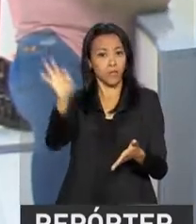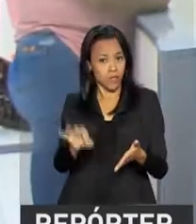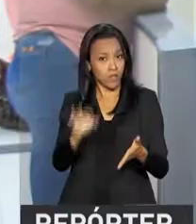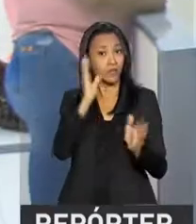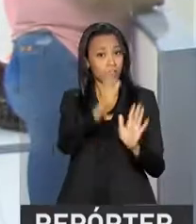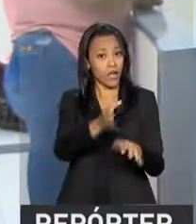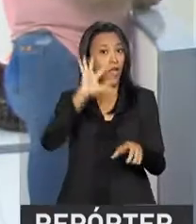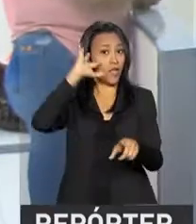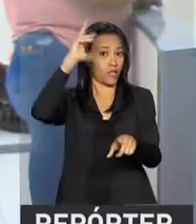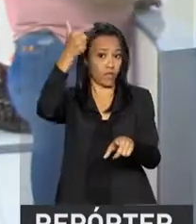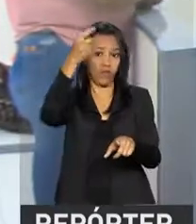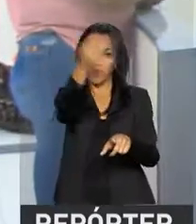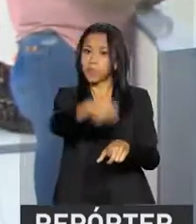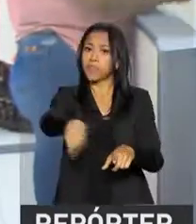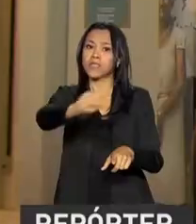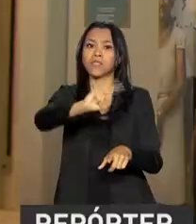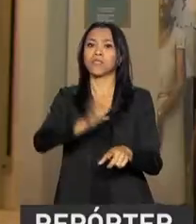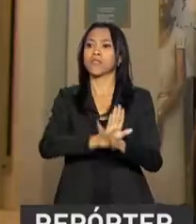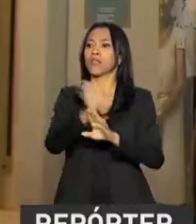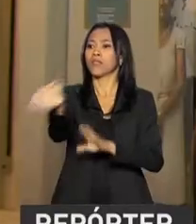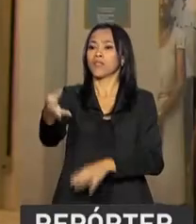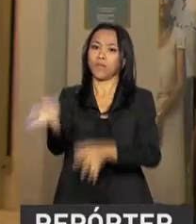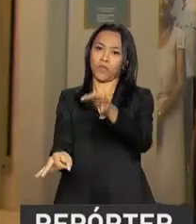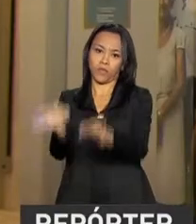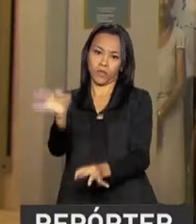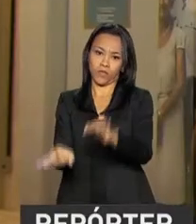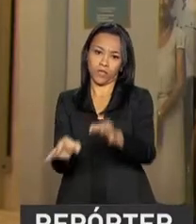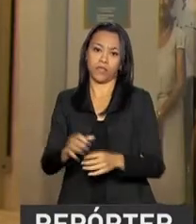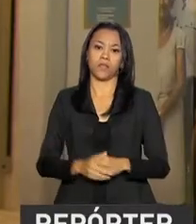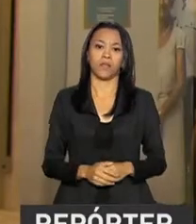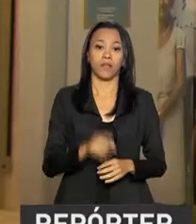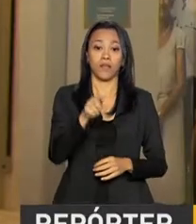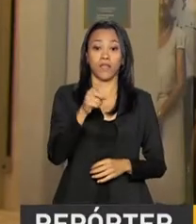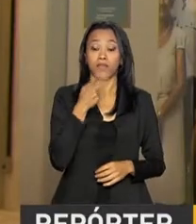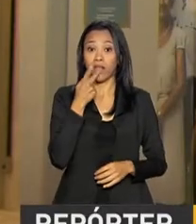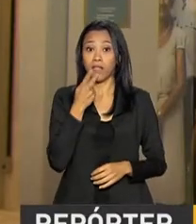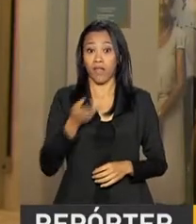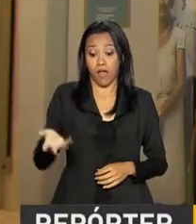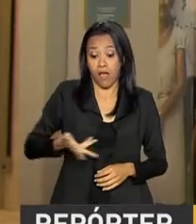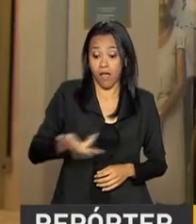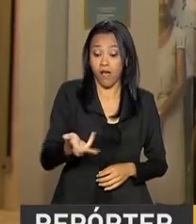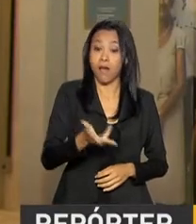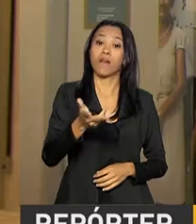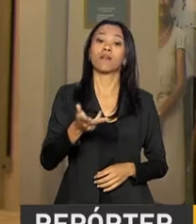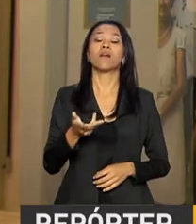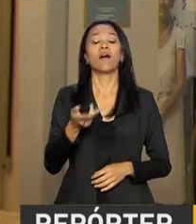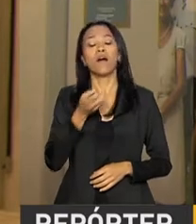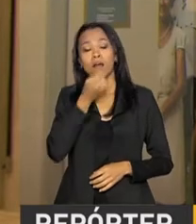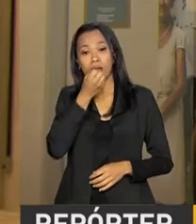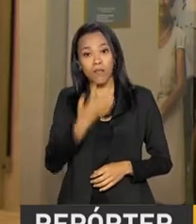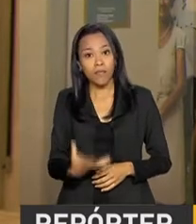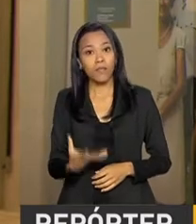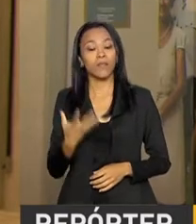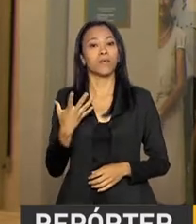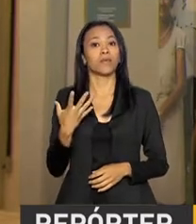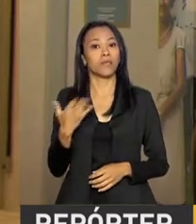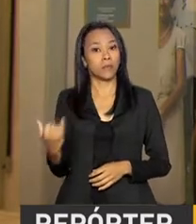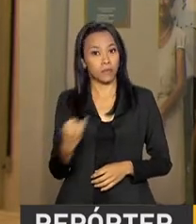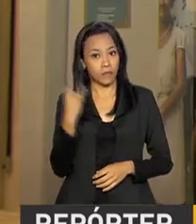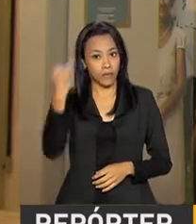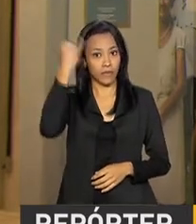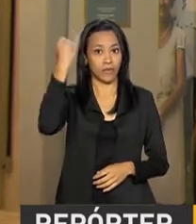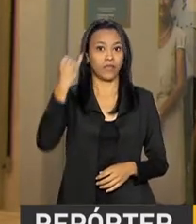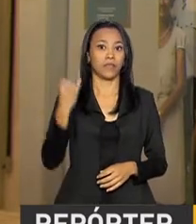não precisaram nem pra justiça agilidade é muito boa para o consumidor é a agilidade é muito importante